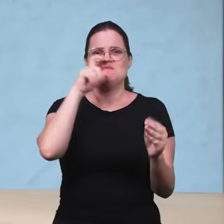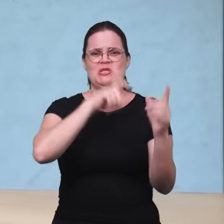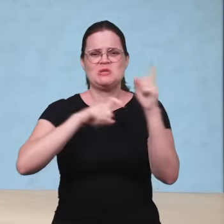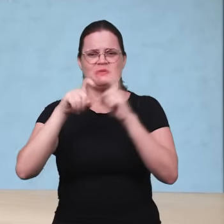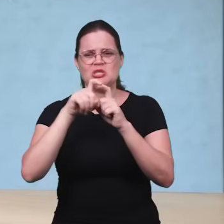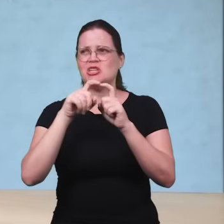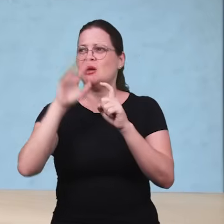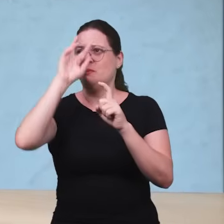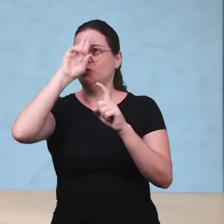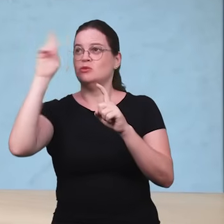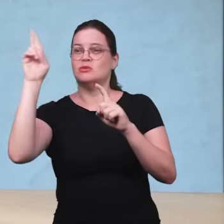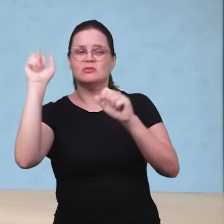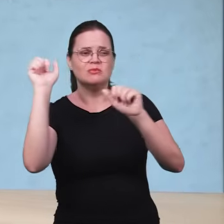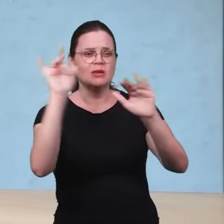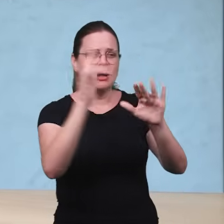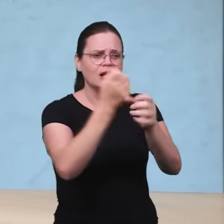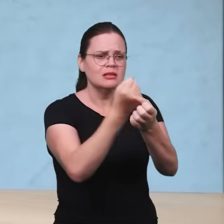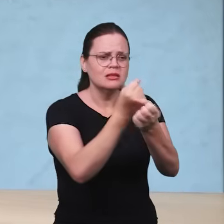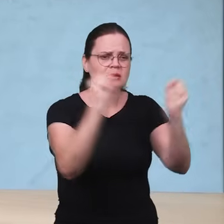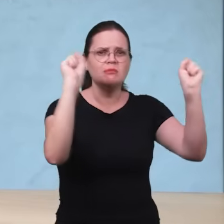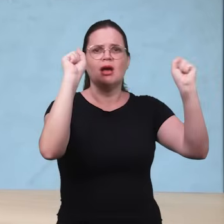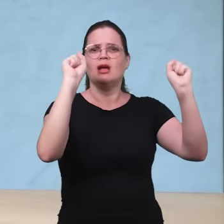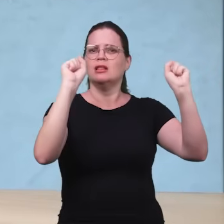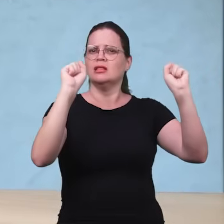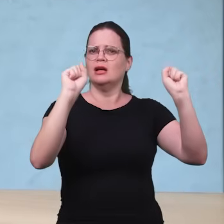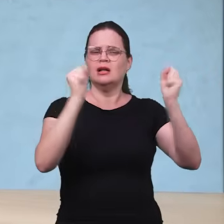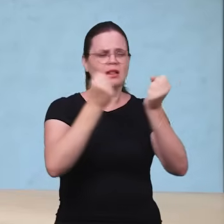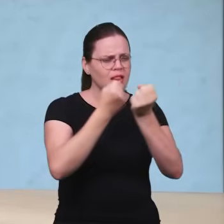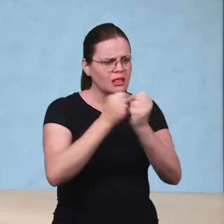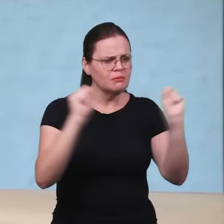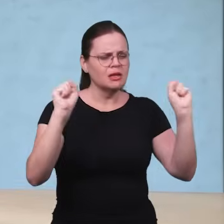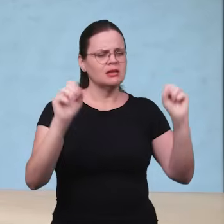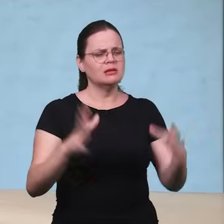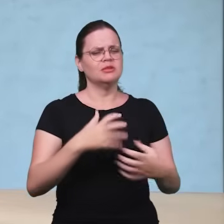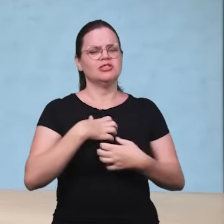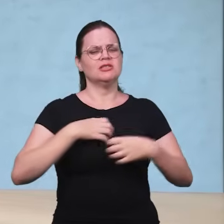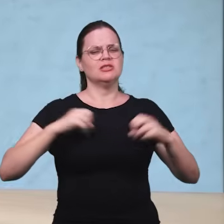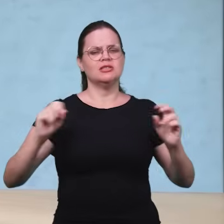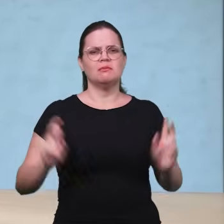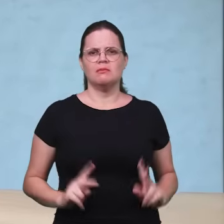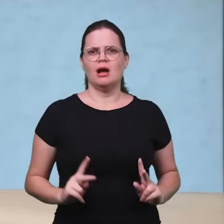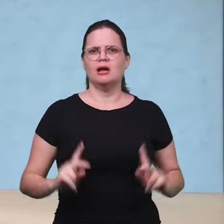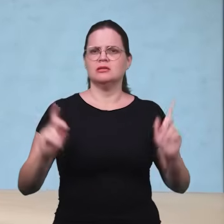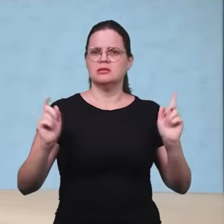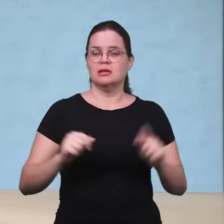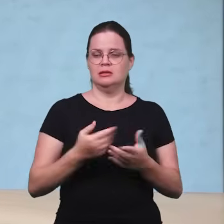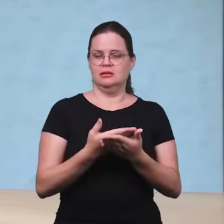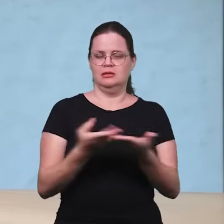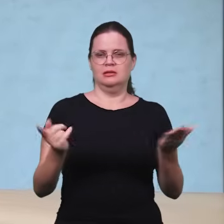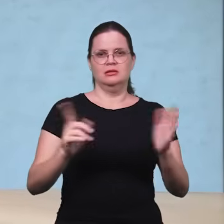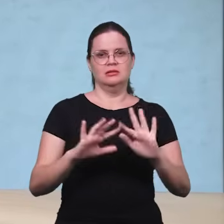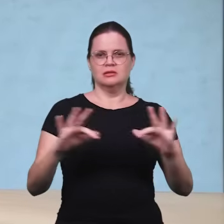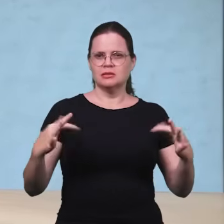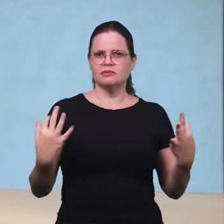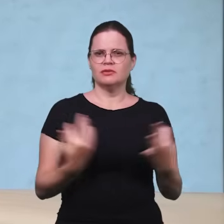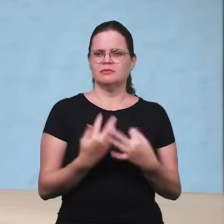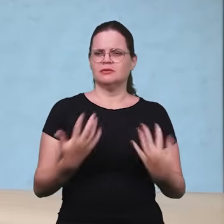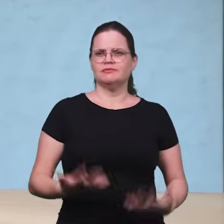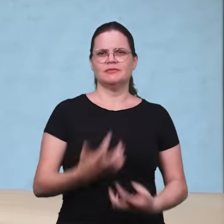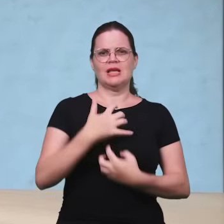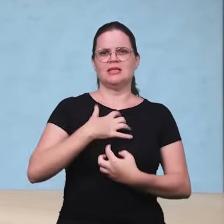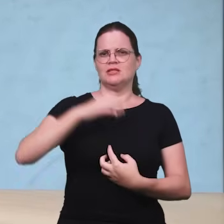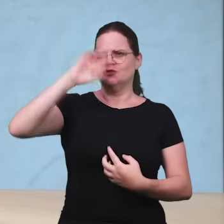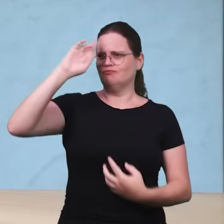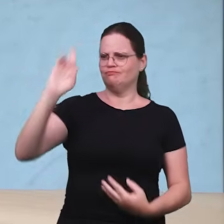Senhor possa levar este peso Amém. e nos trazer a paz, que os lares sintam que Jesus